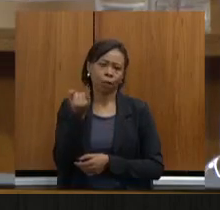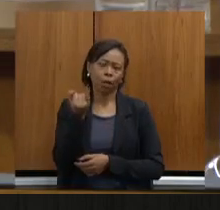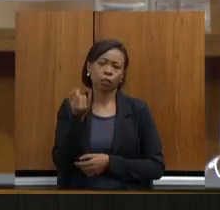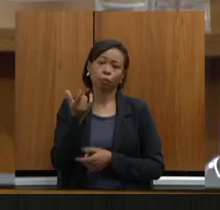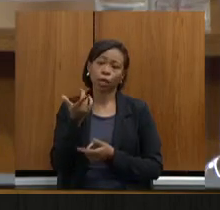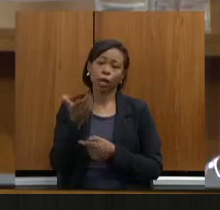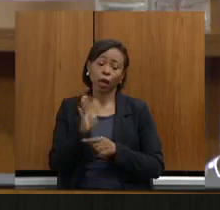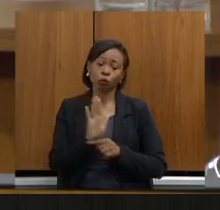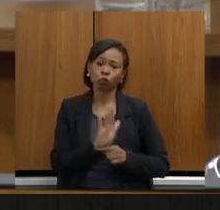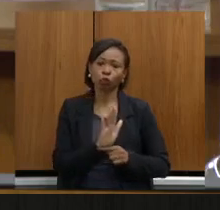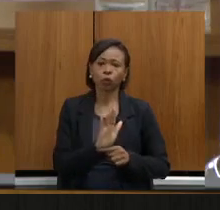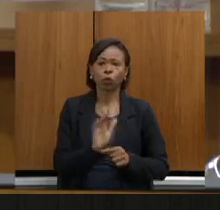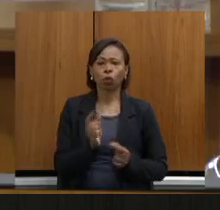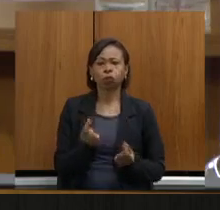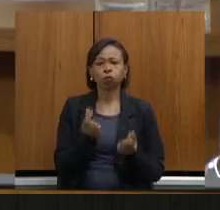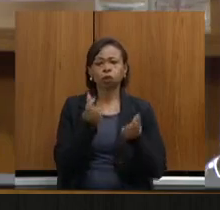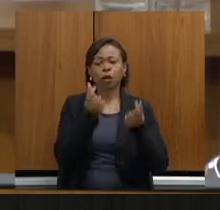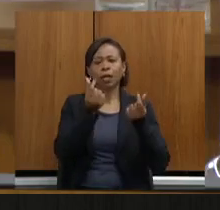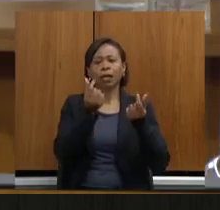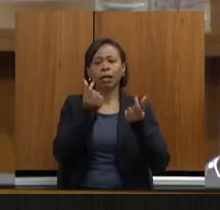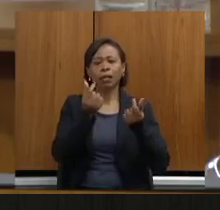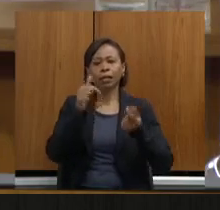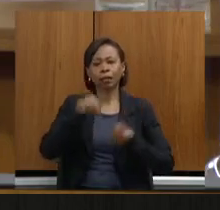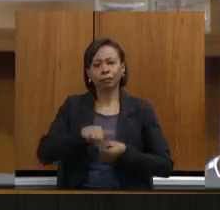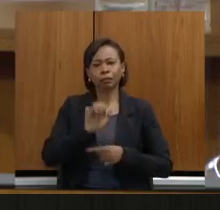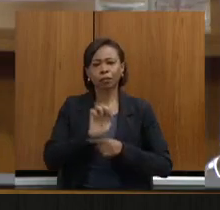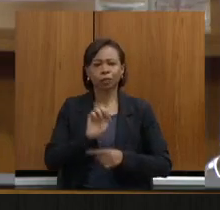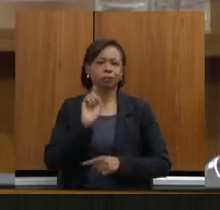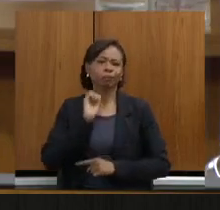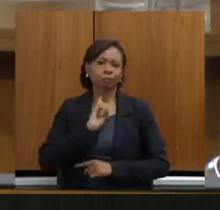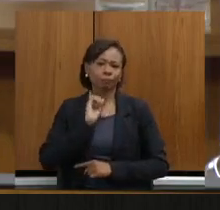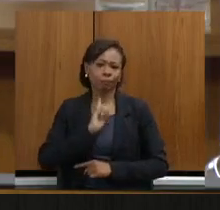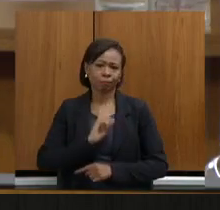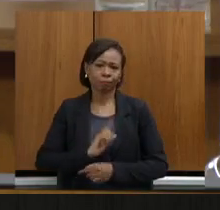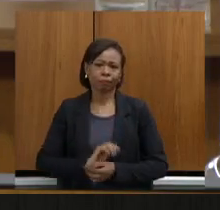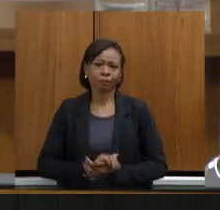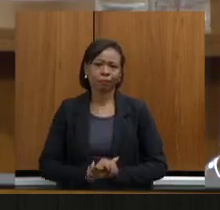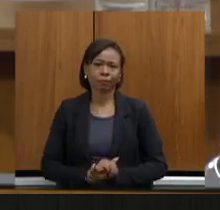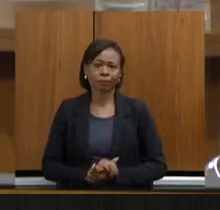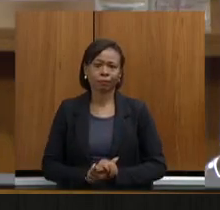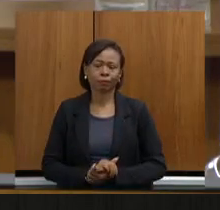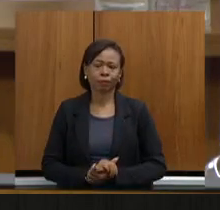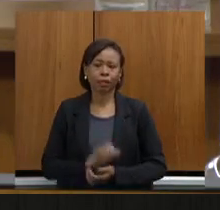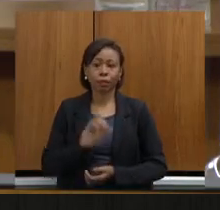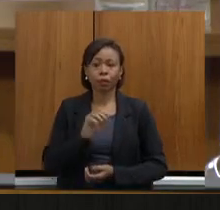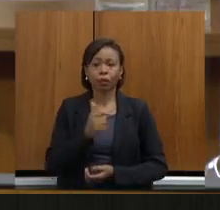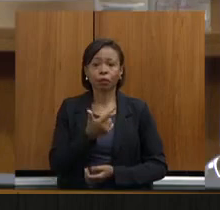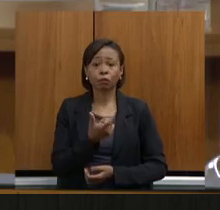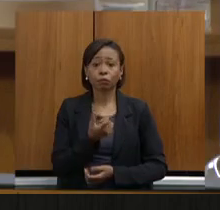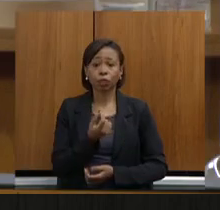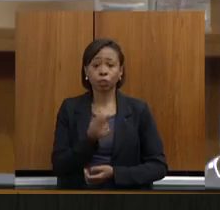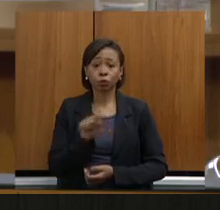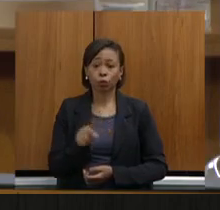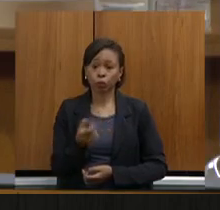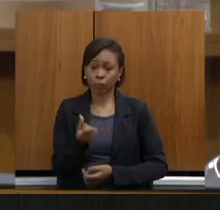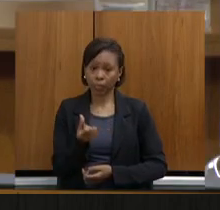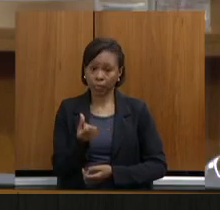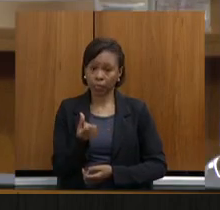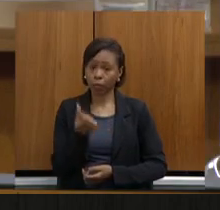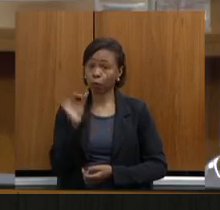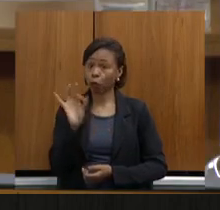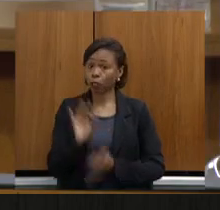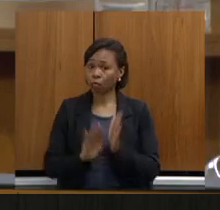riqueza de distribuir riqueza por toda nosso estado e não só 20,6 por cento de